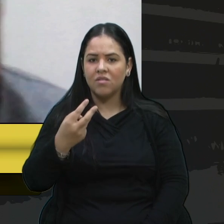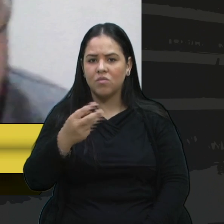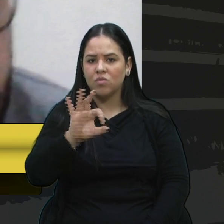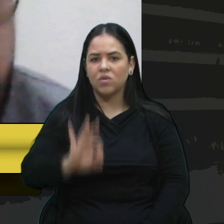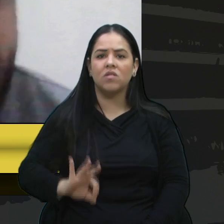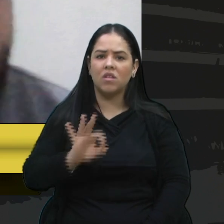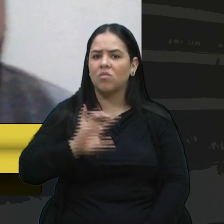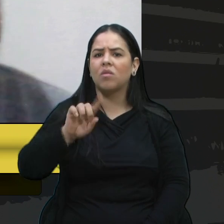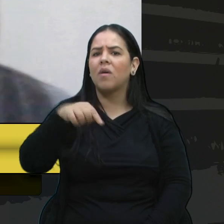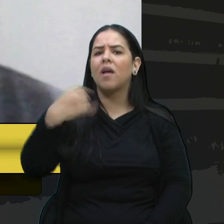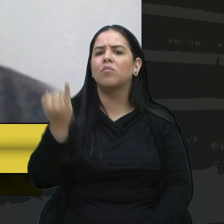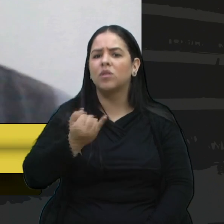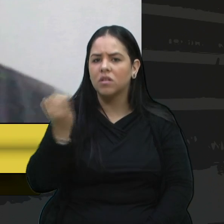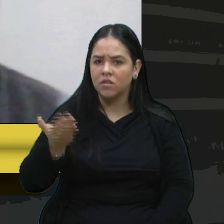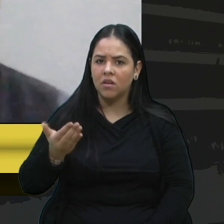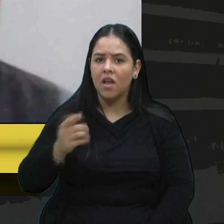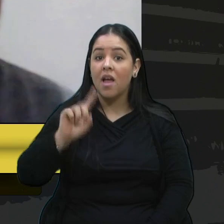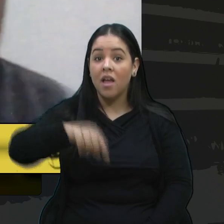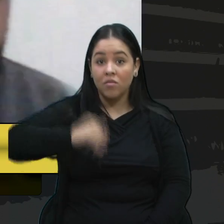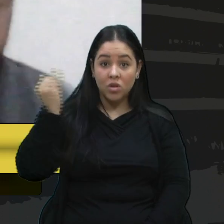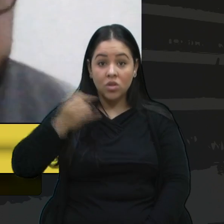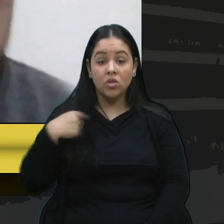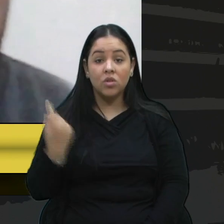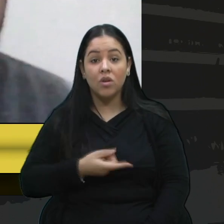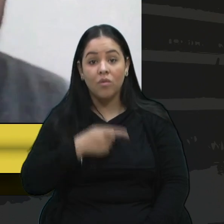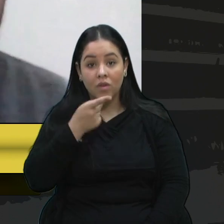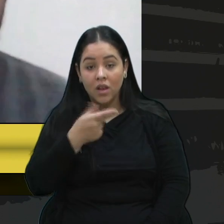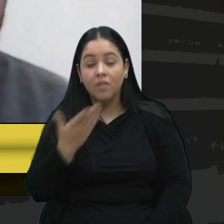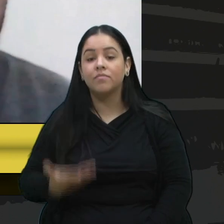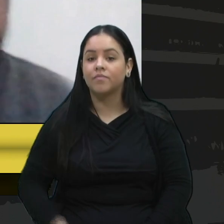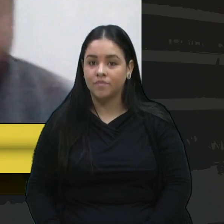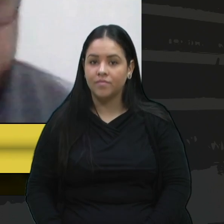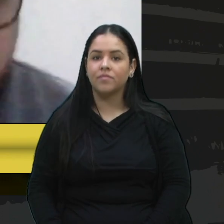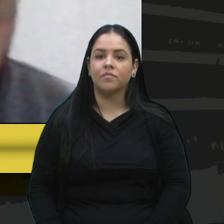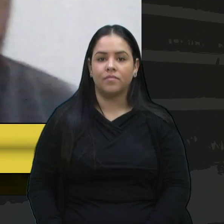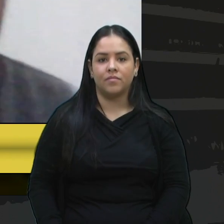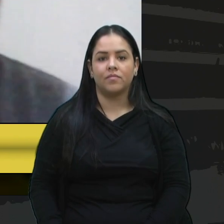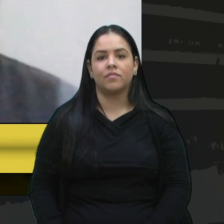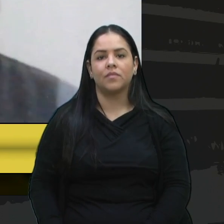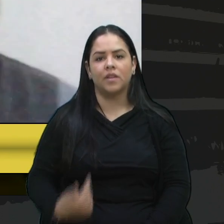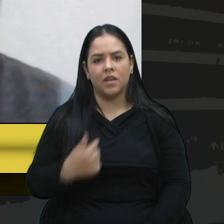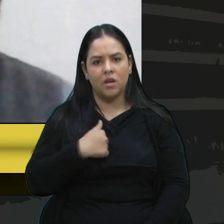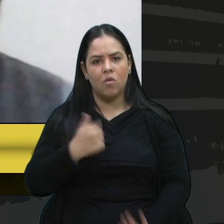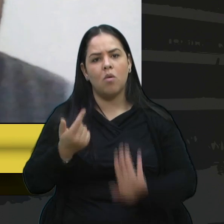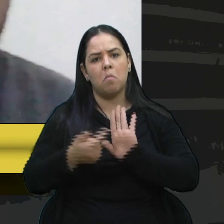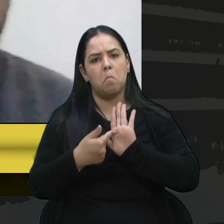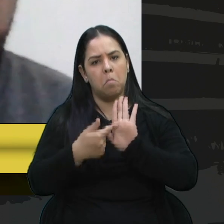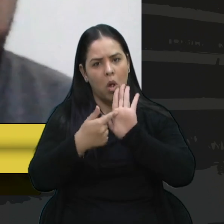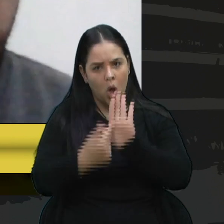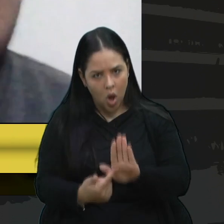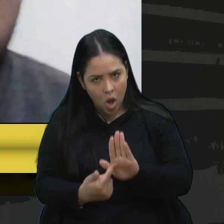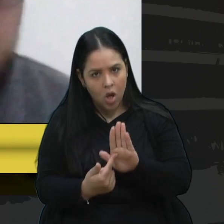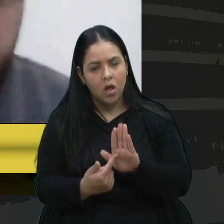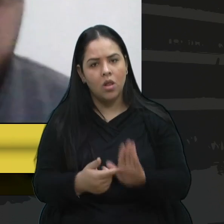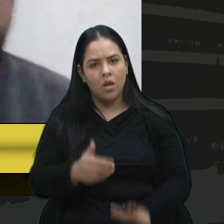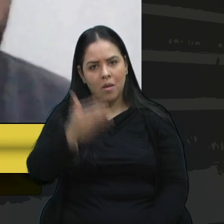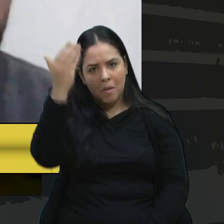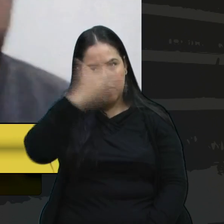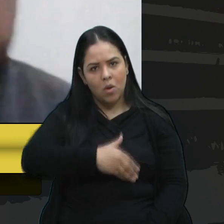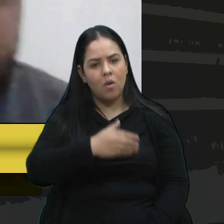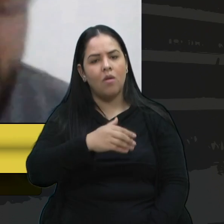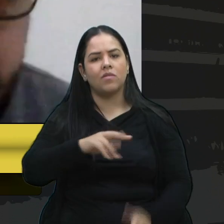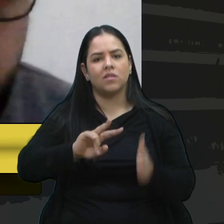importante a gente destacar essas questões. Então, assim, destaco que os sindicatos são